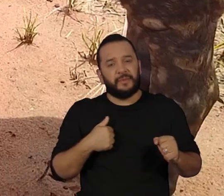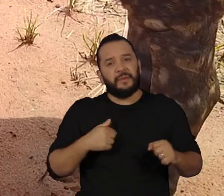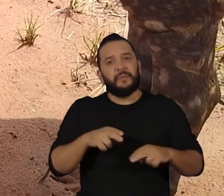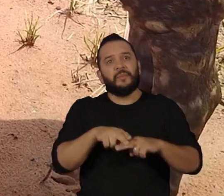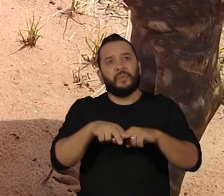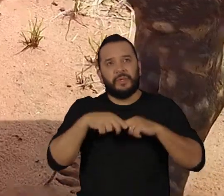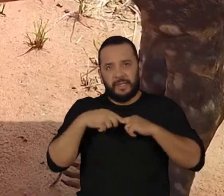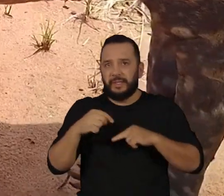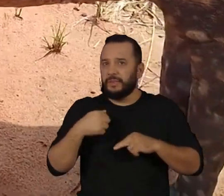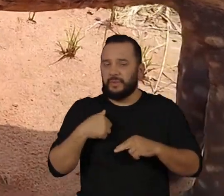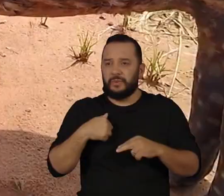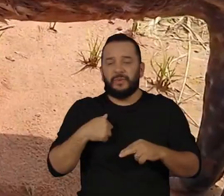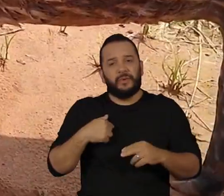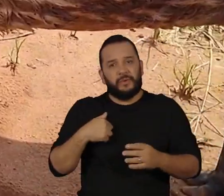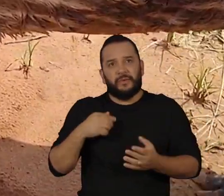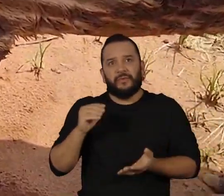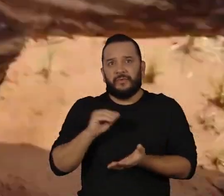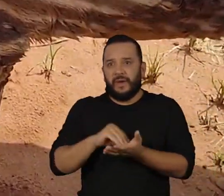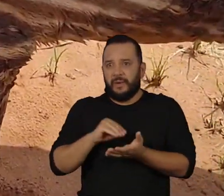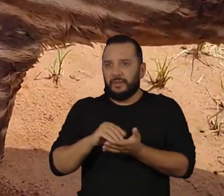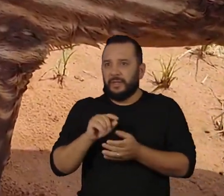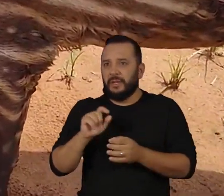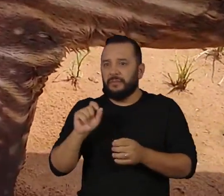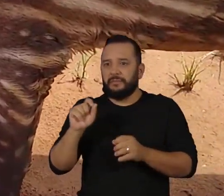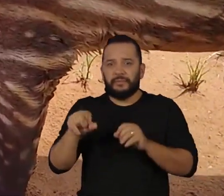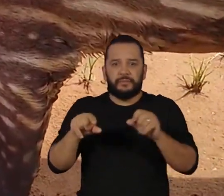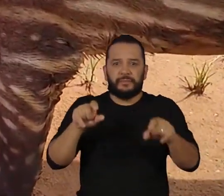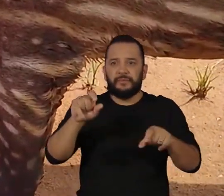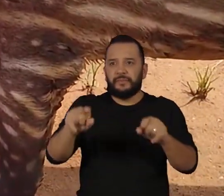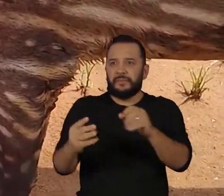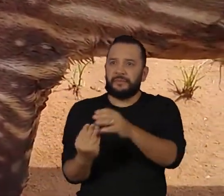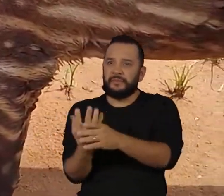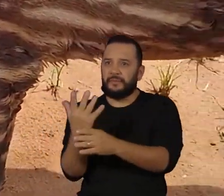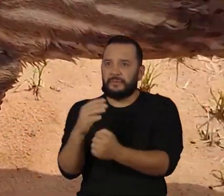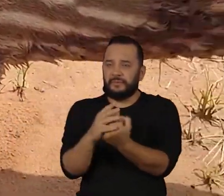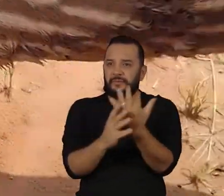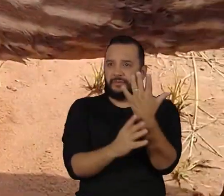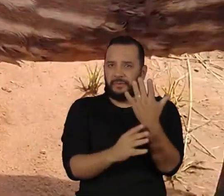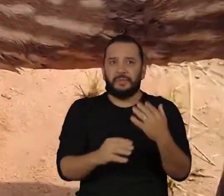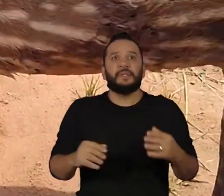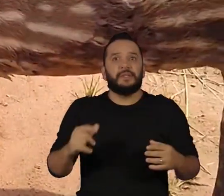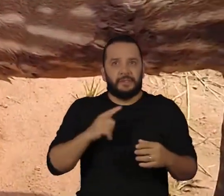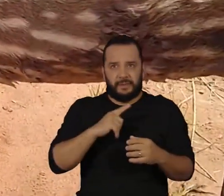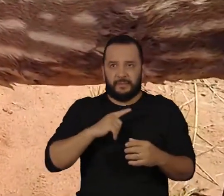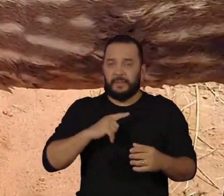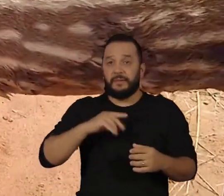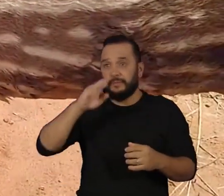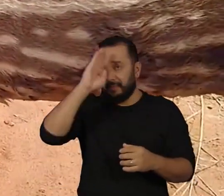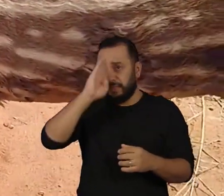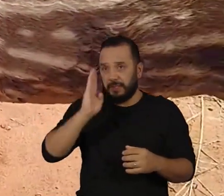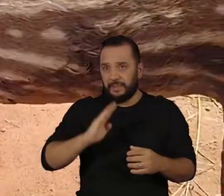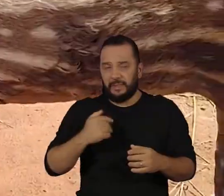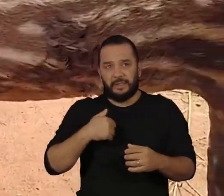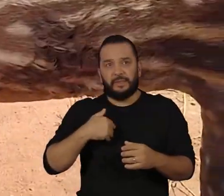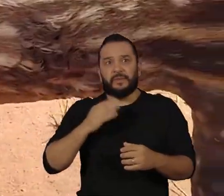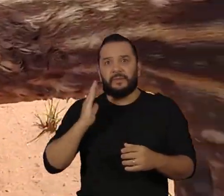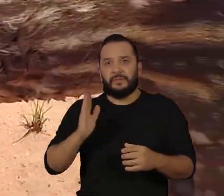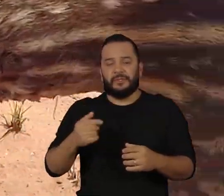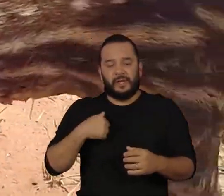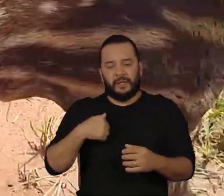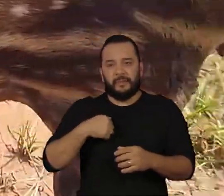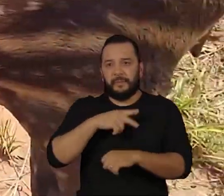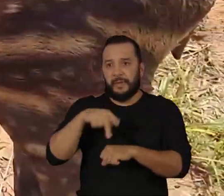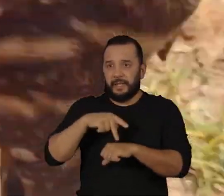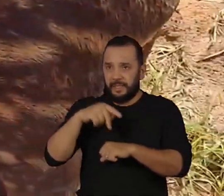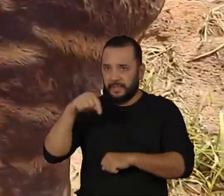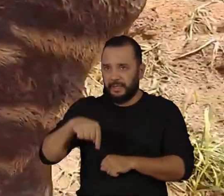espécie, né? Para a circulação desse animal entre o Brasil e outros países, não do animal per se, mas dos genes que